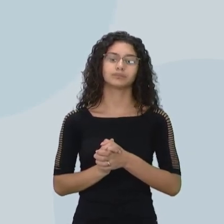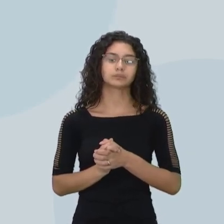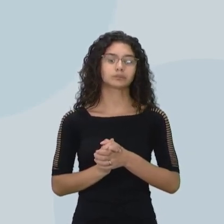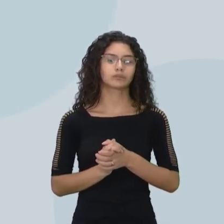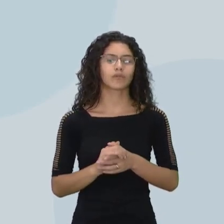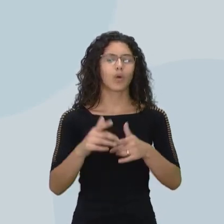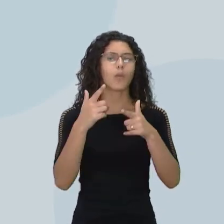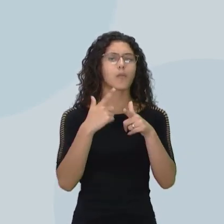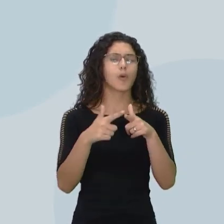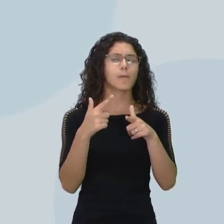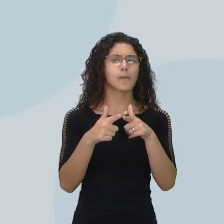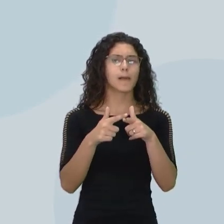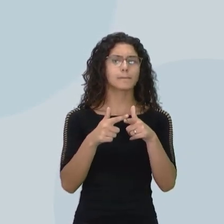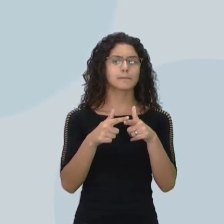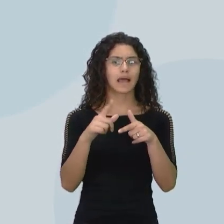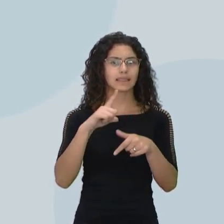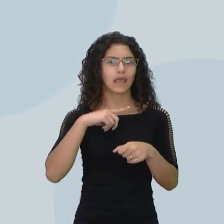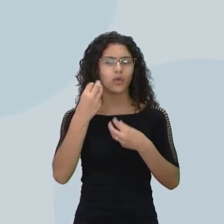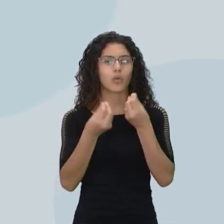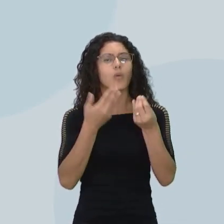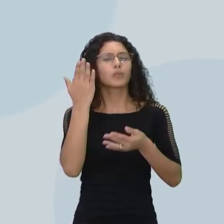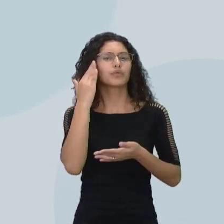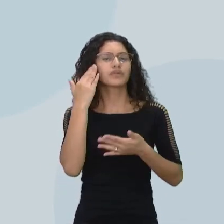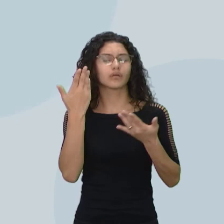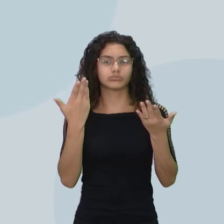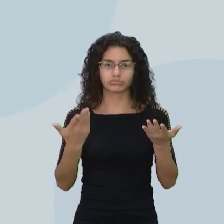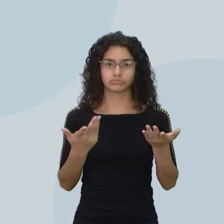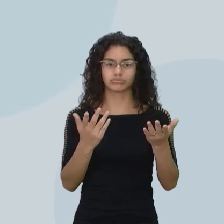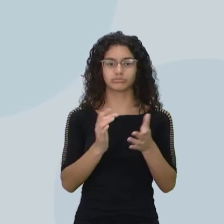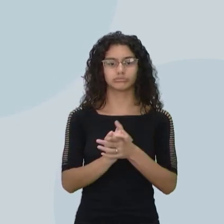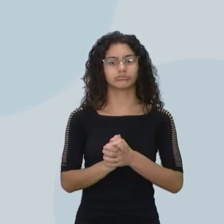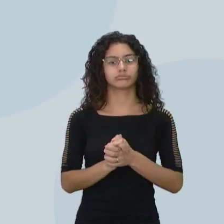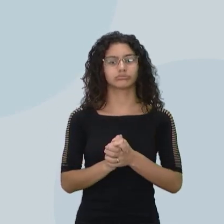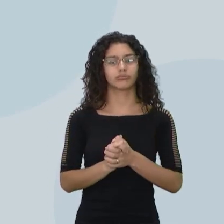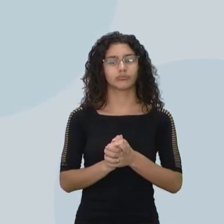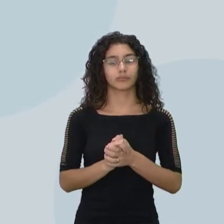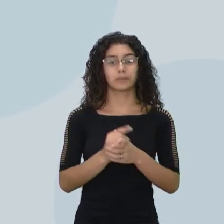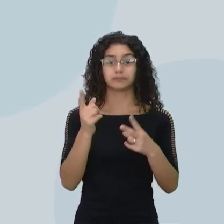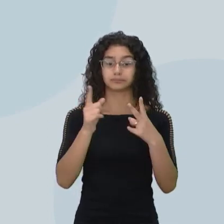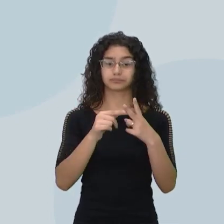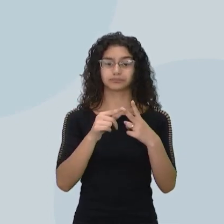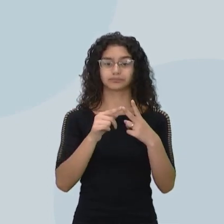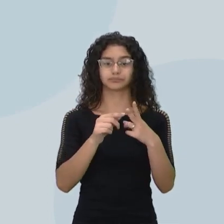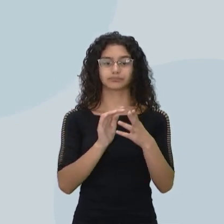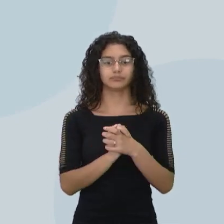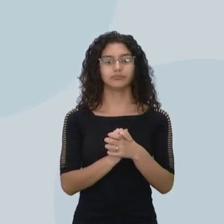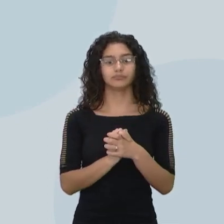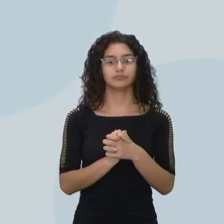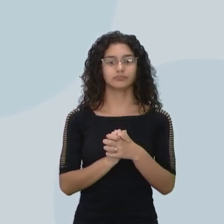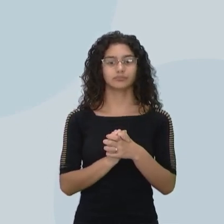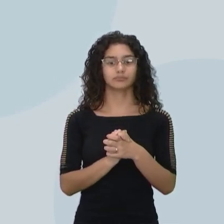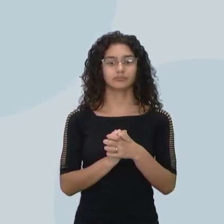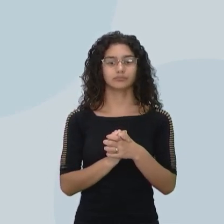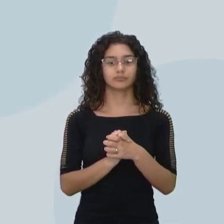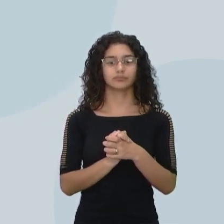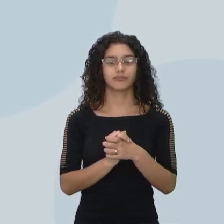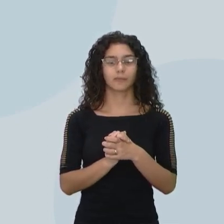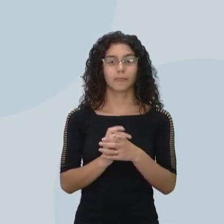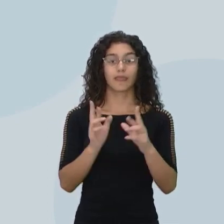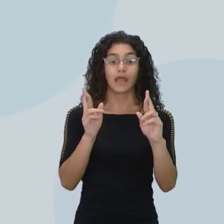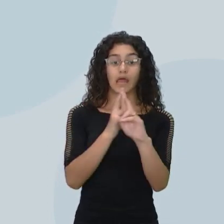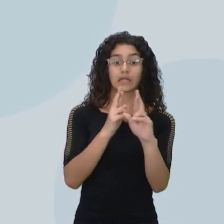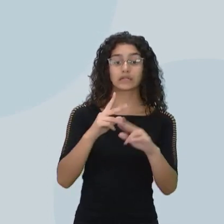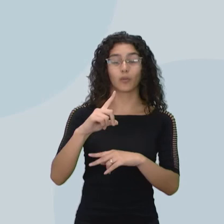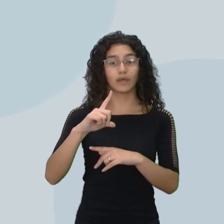sei que um problema existe? E depois, qual é a relação